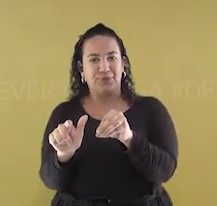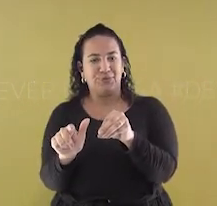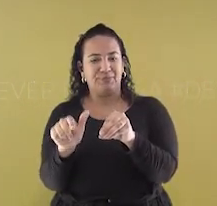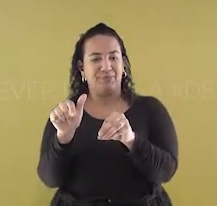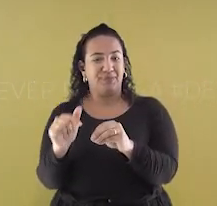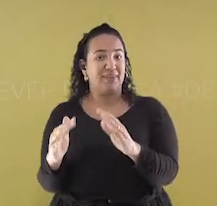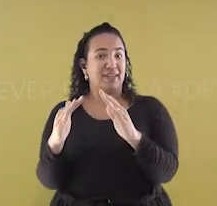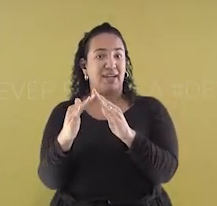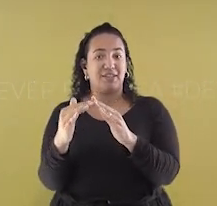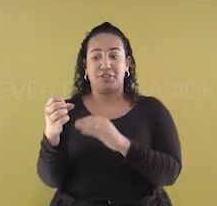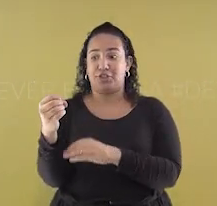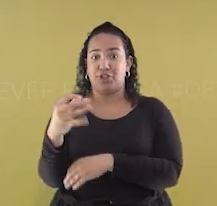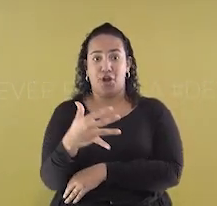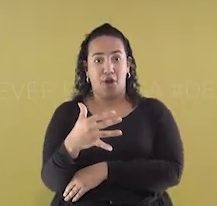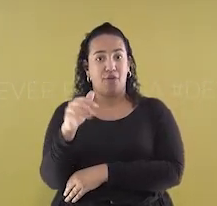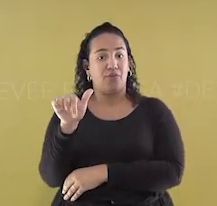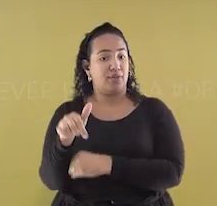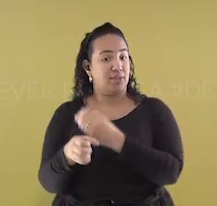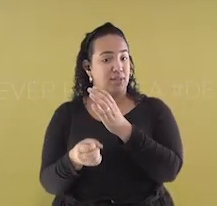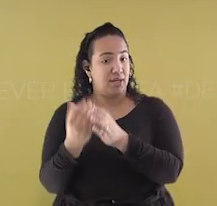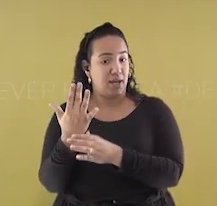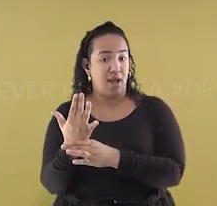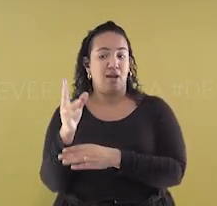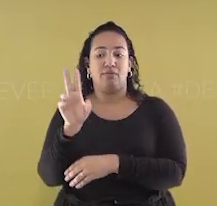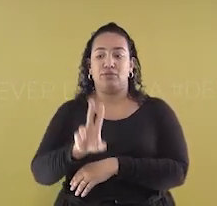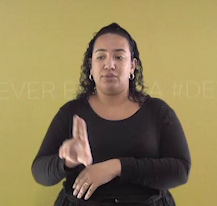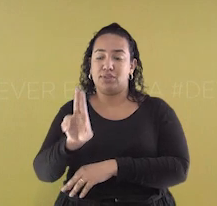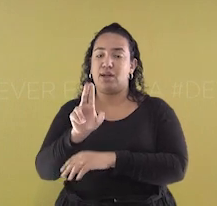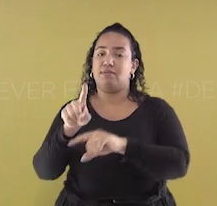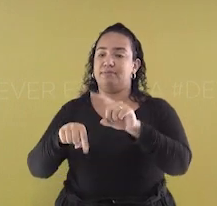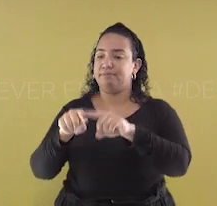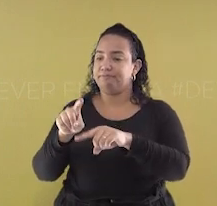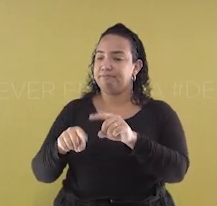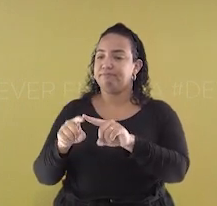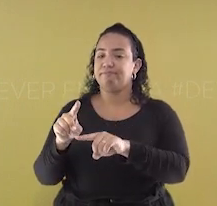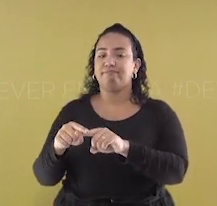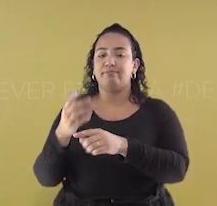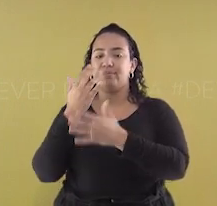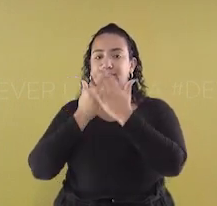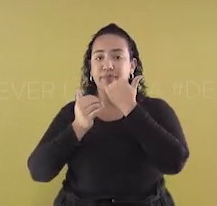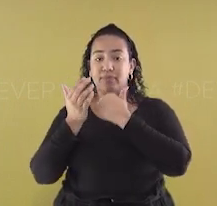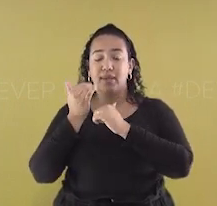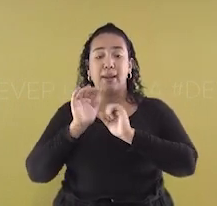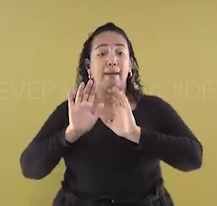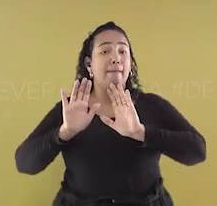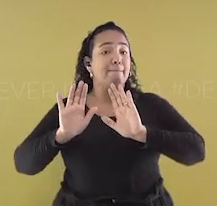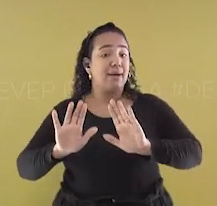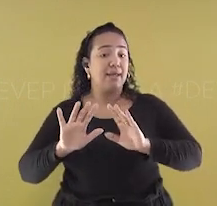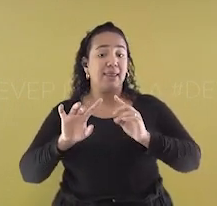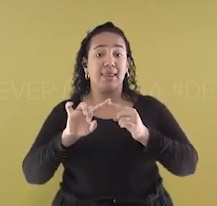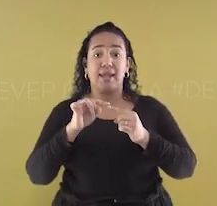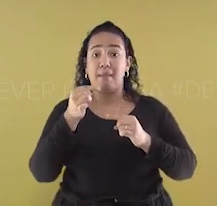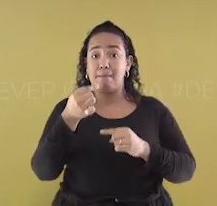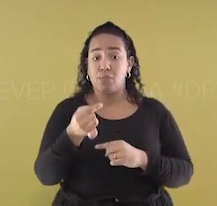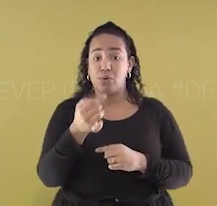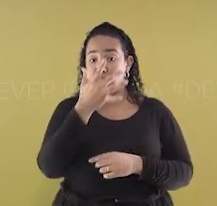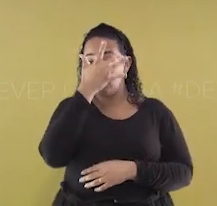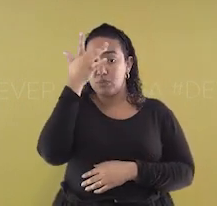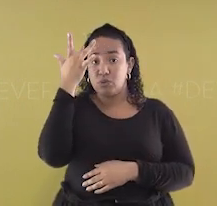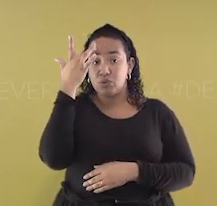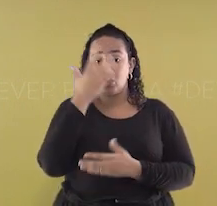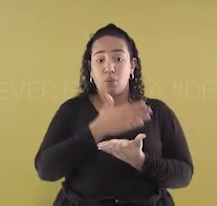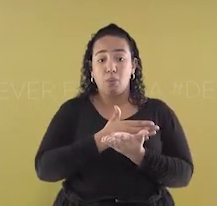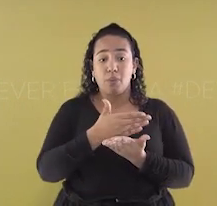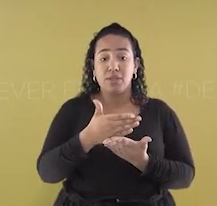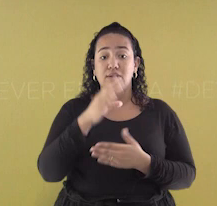um outro lugar, fazia sua casinha em um outro lugar e usava o que aquele espaço tinha. Mas quando as pessoas começaram a